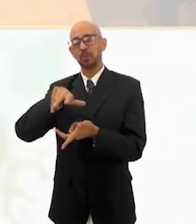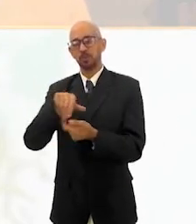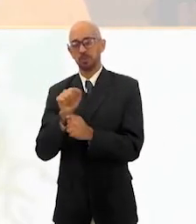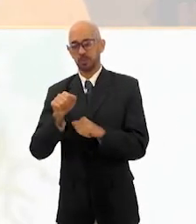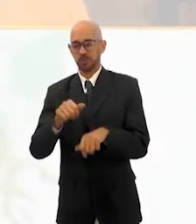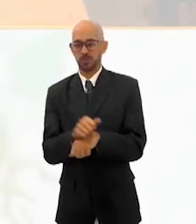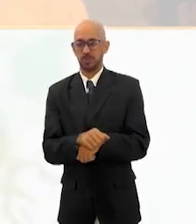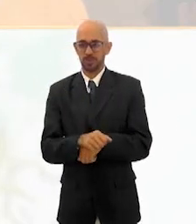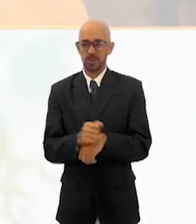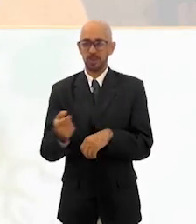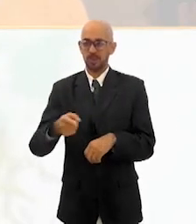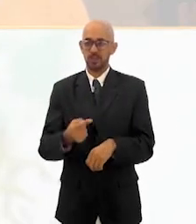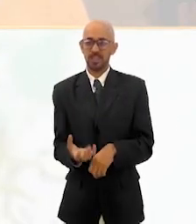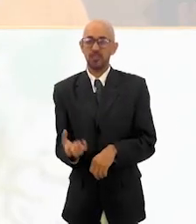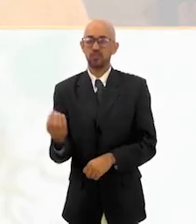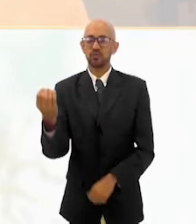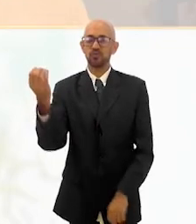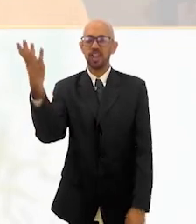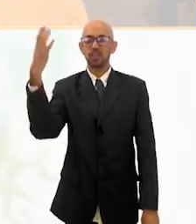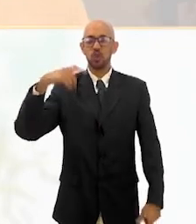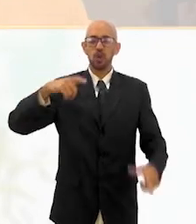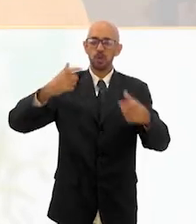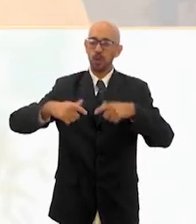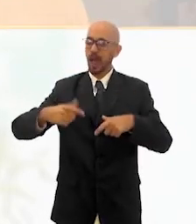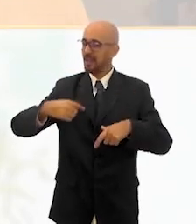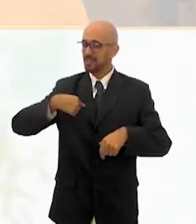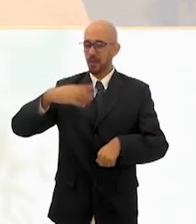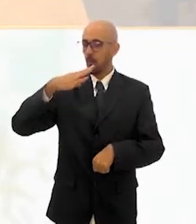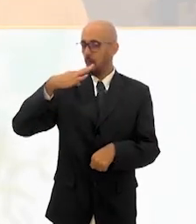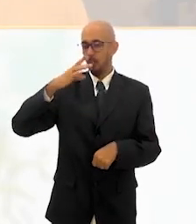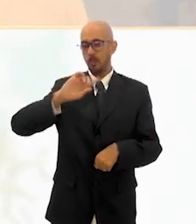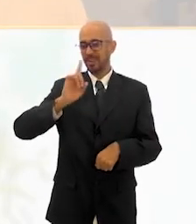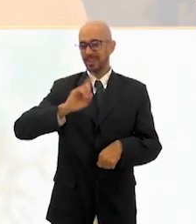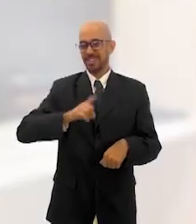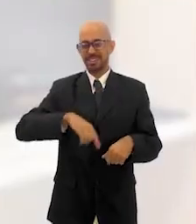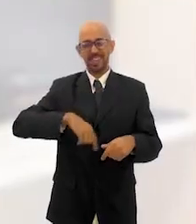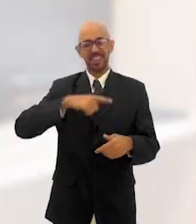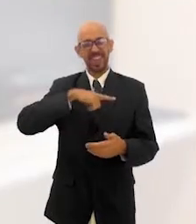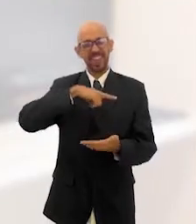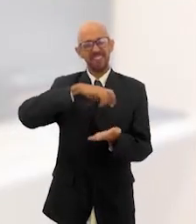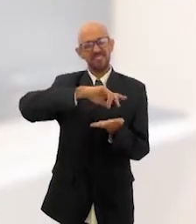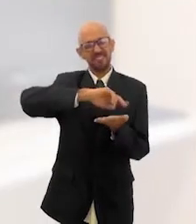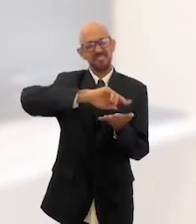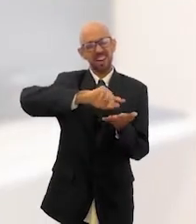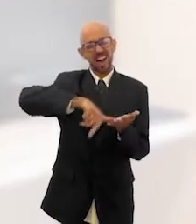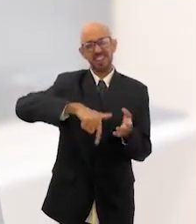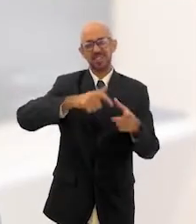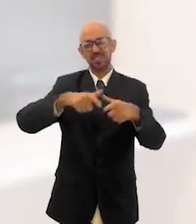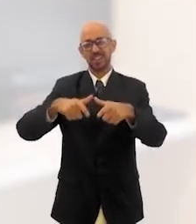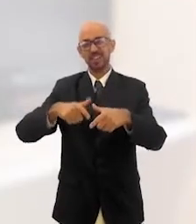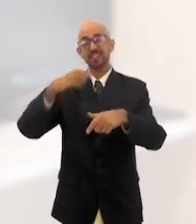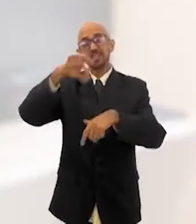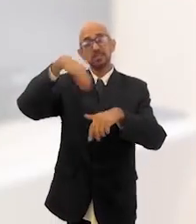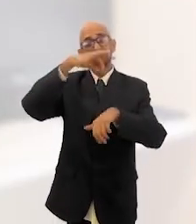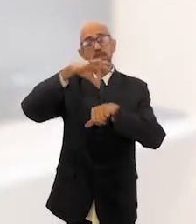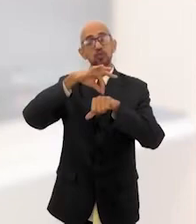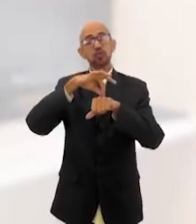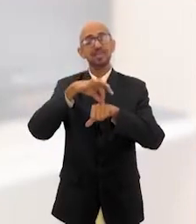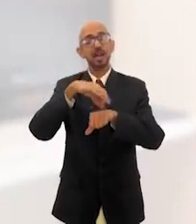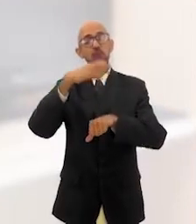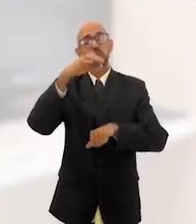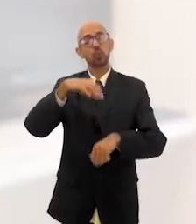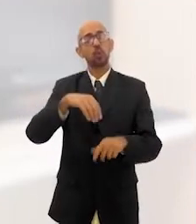é muito diferente. Você foi a lugares que eu não fui. Então, eu tenho aqui uma série de lugares. Espírito